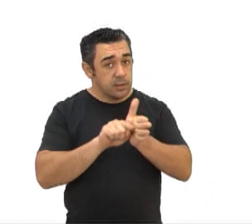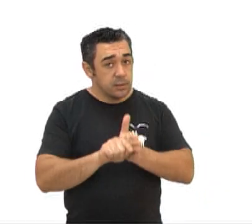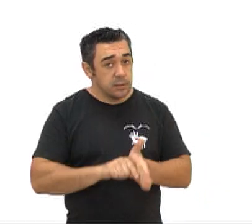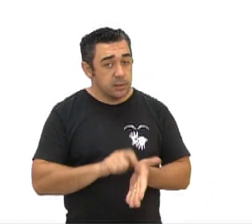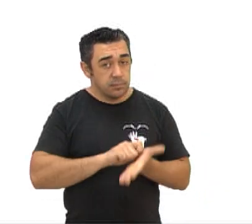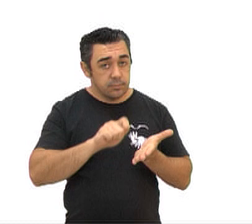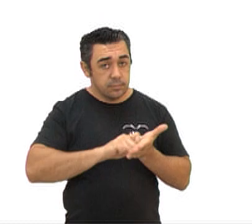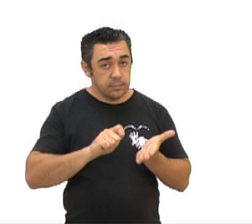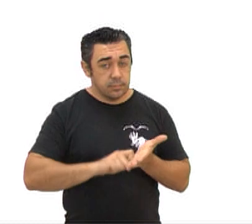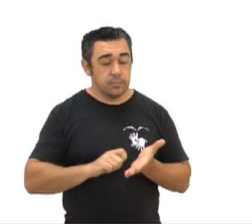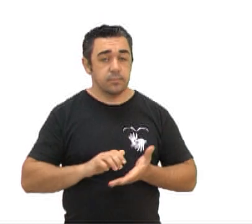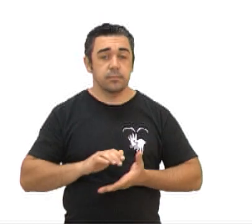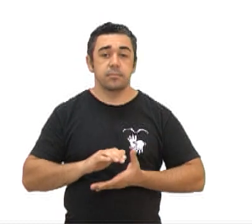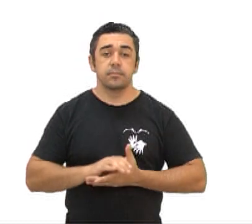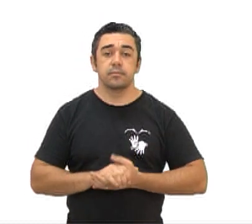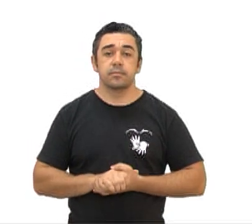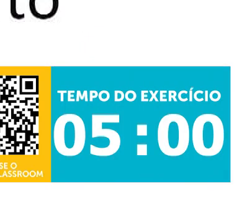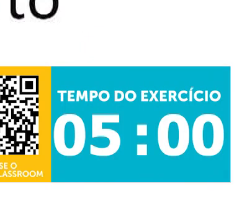pesquisarem e responder.